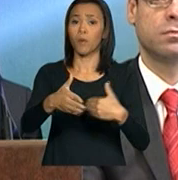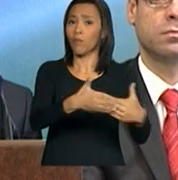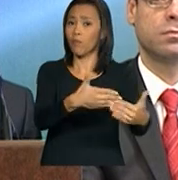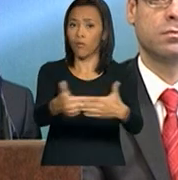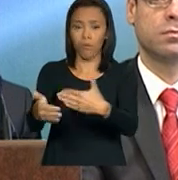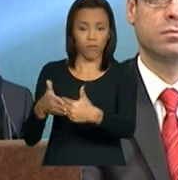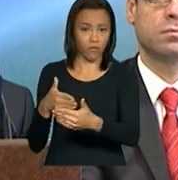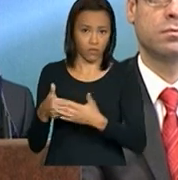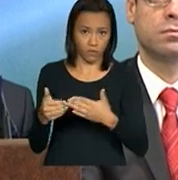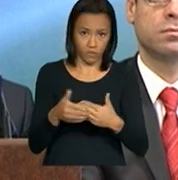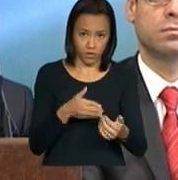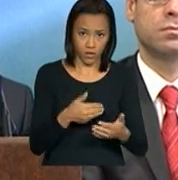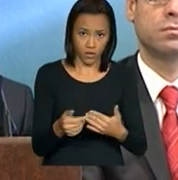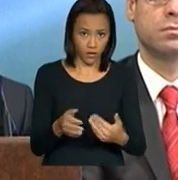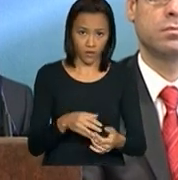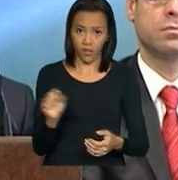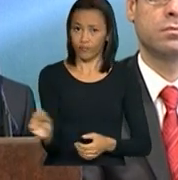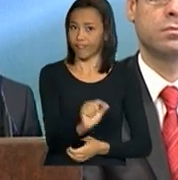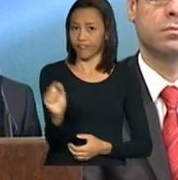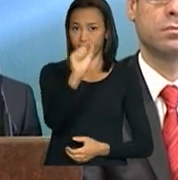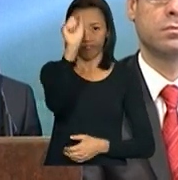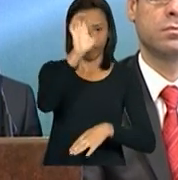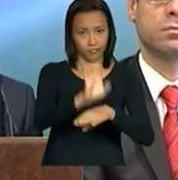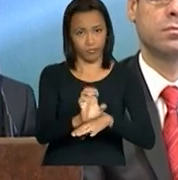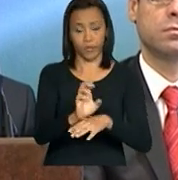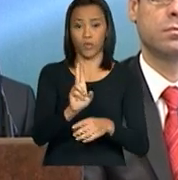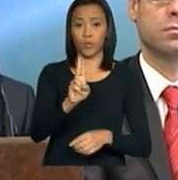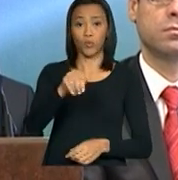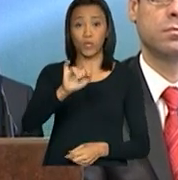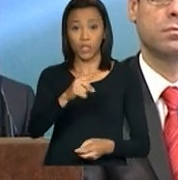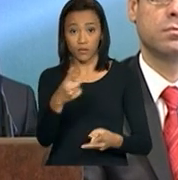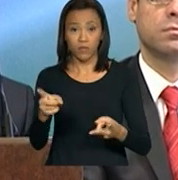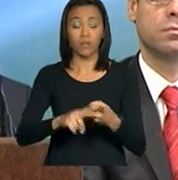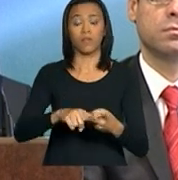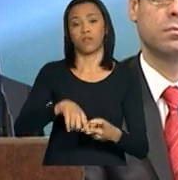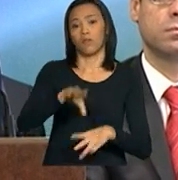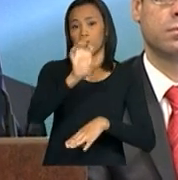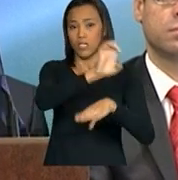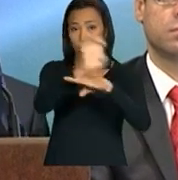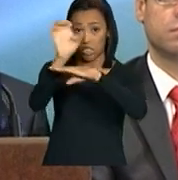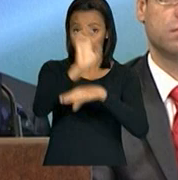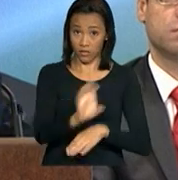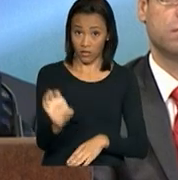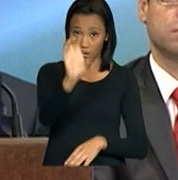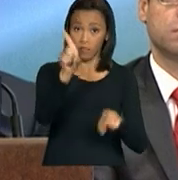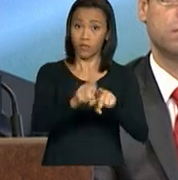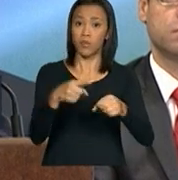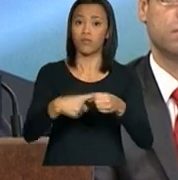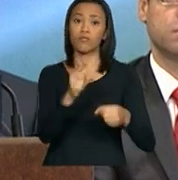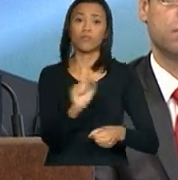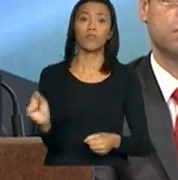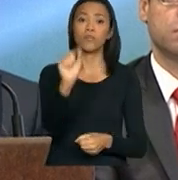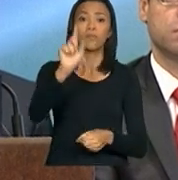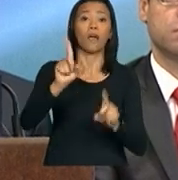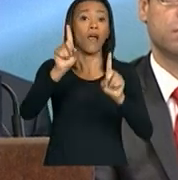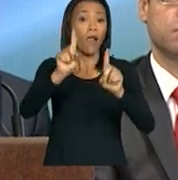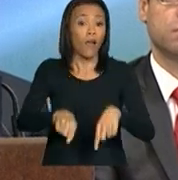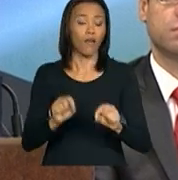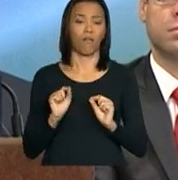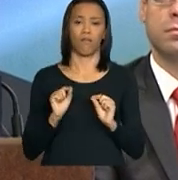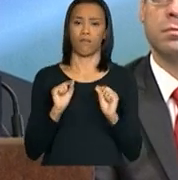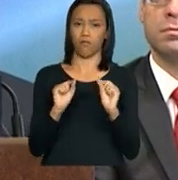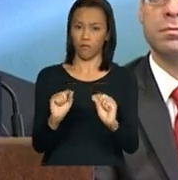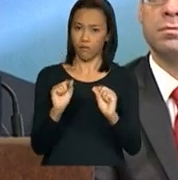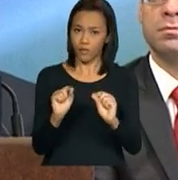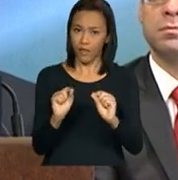qualquer ente Federado União estado e município é uma fonte